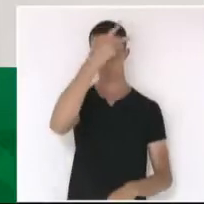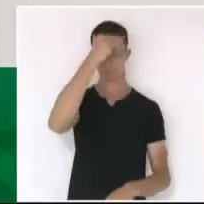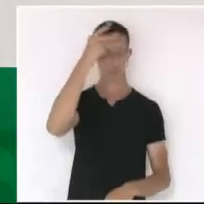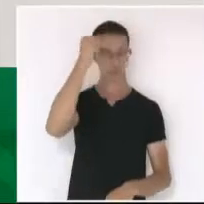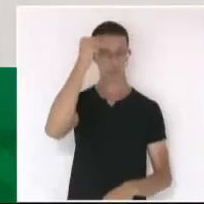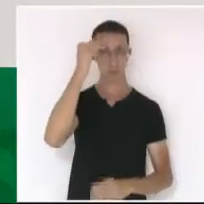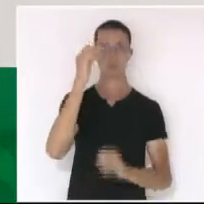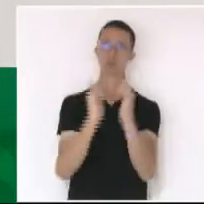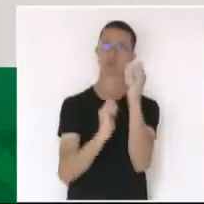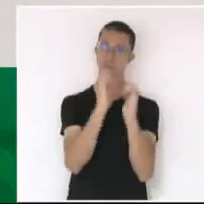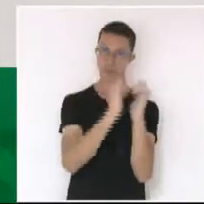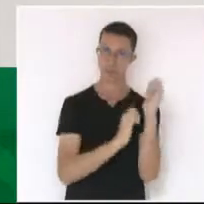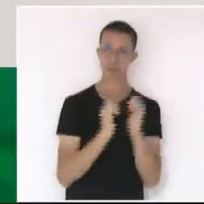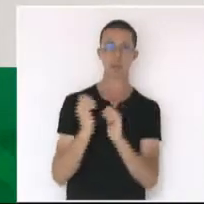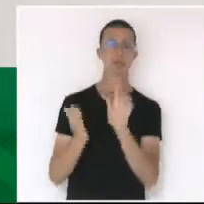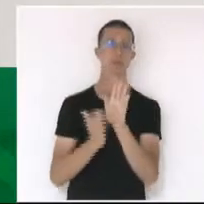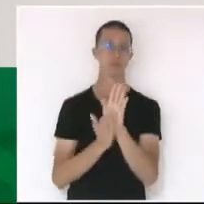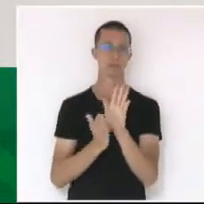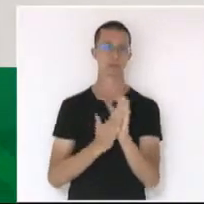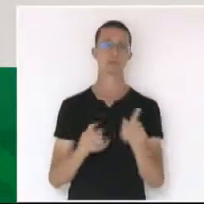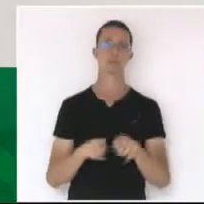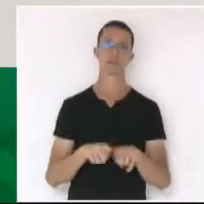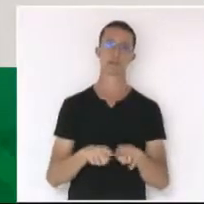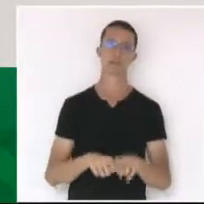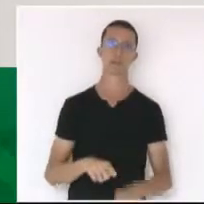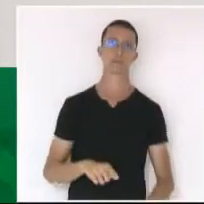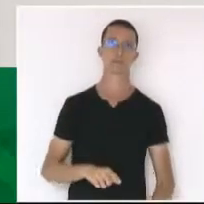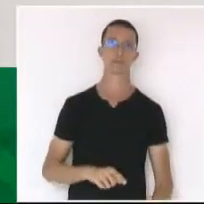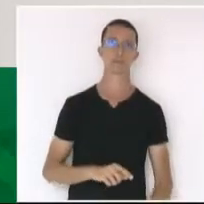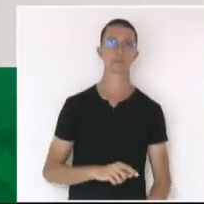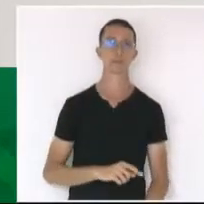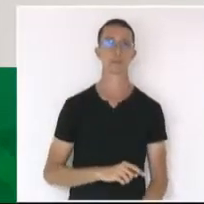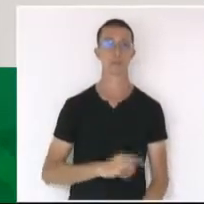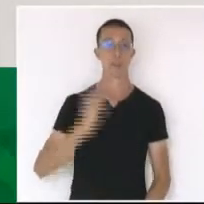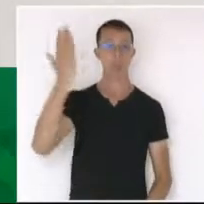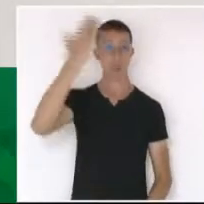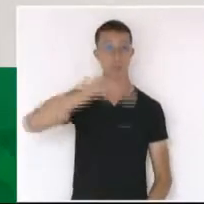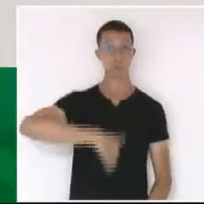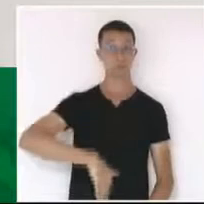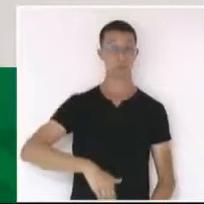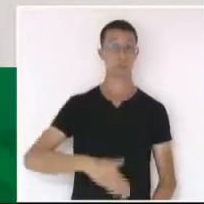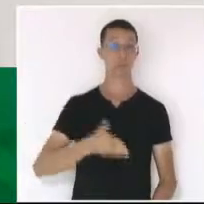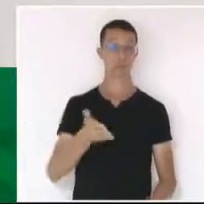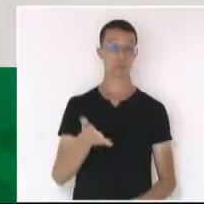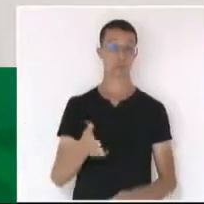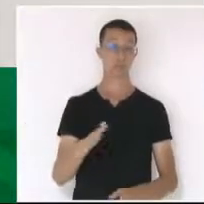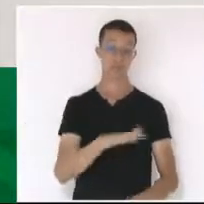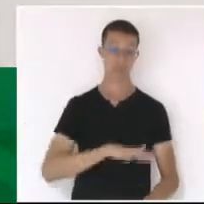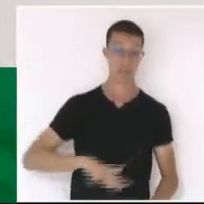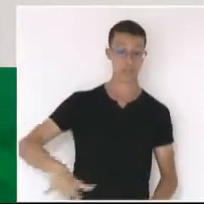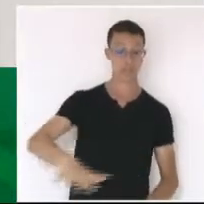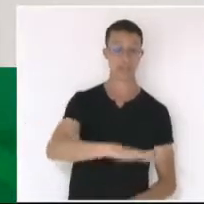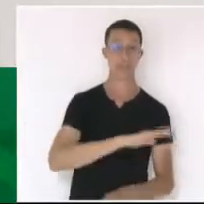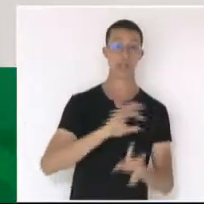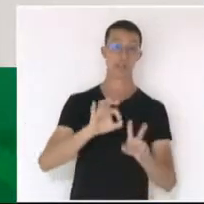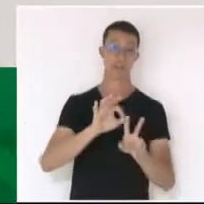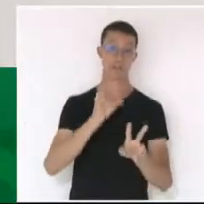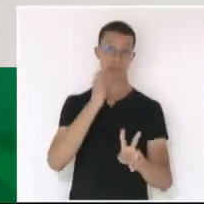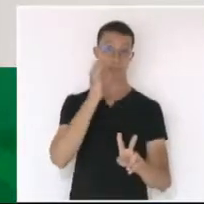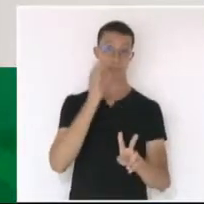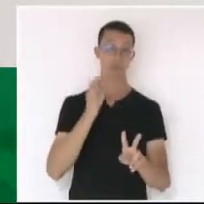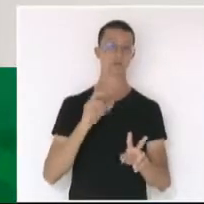empresários a organização e uma mostra de que a nossa região de Videira da grande Videira é